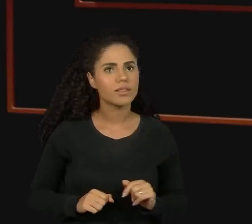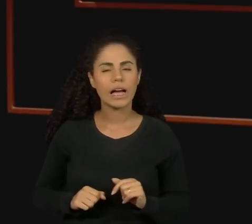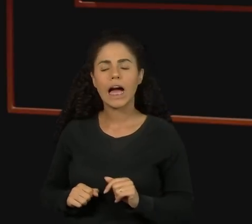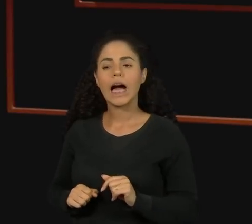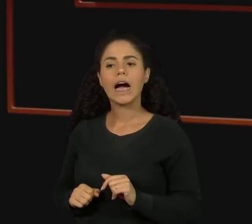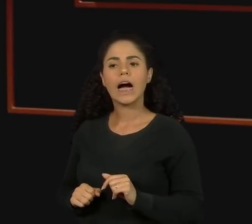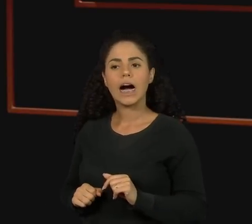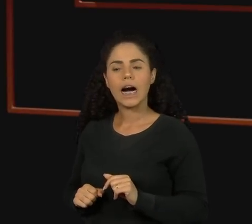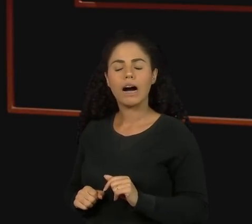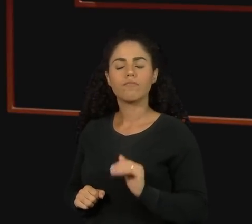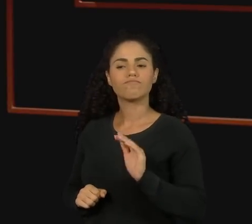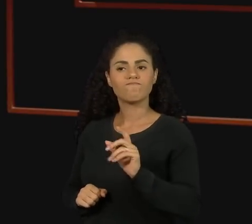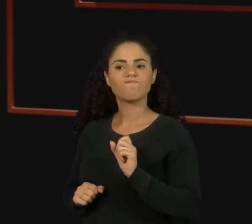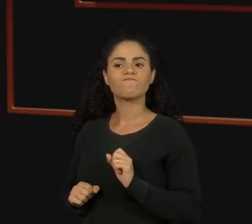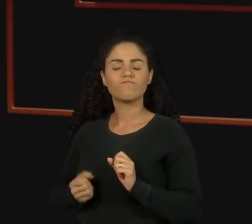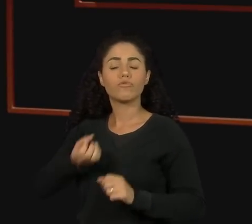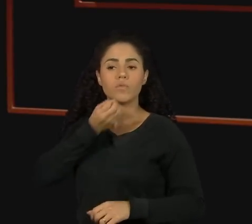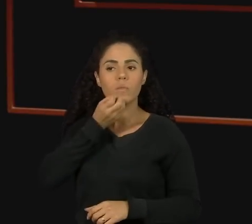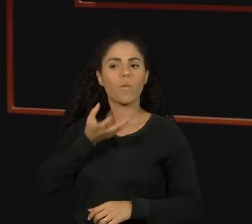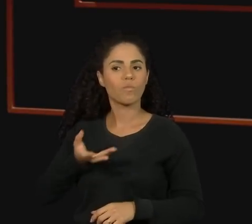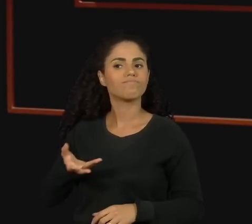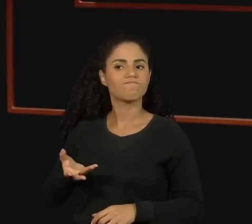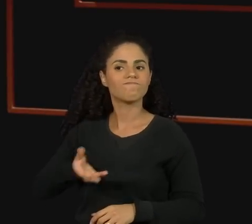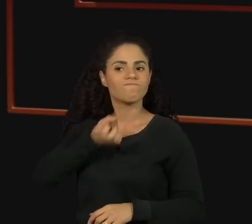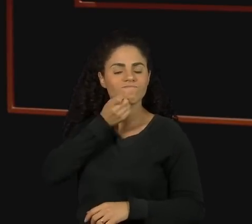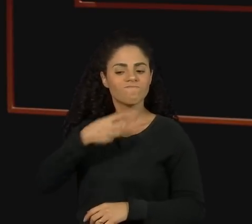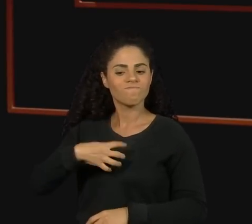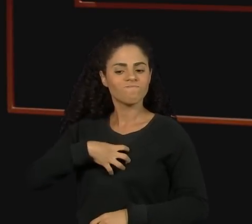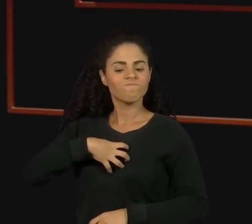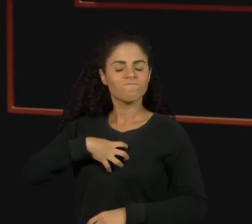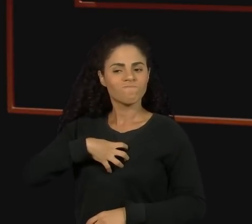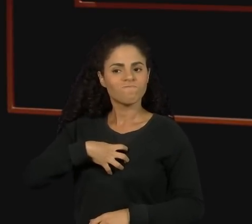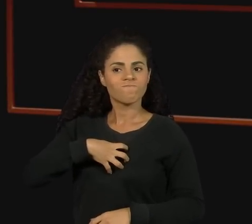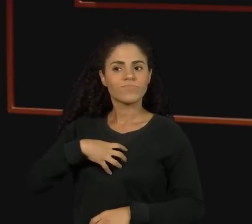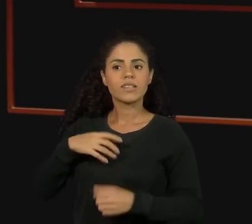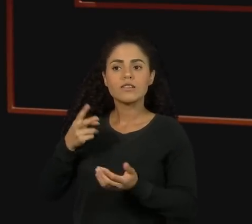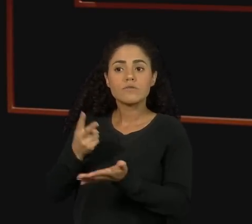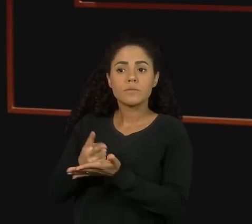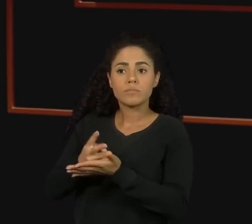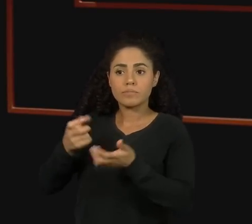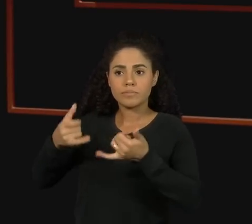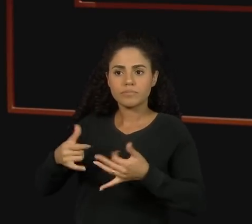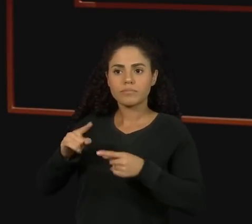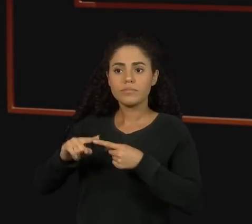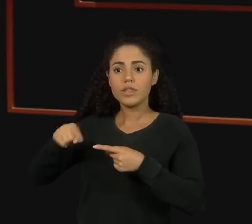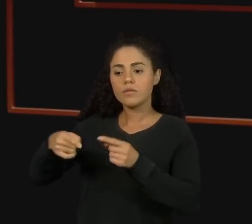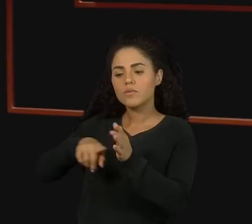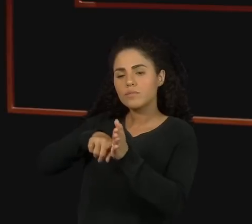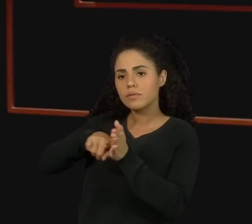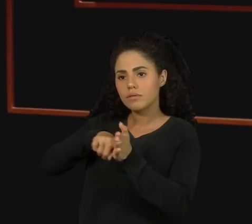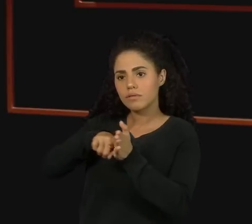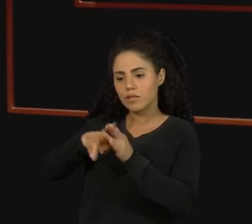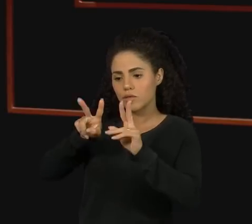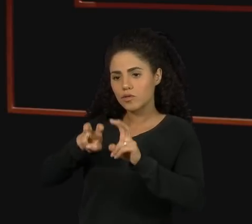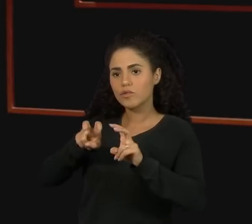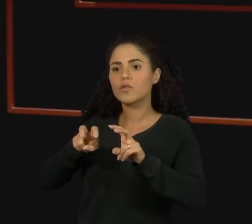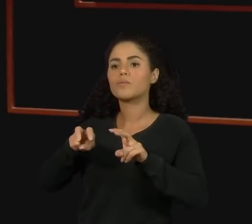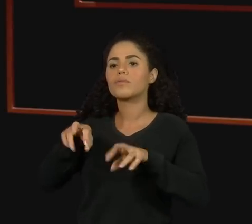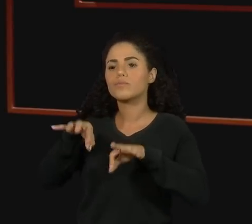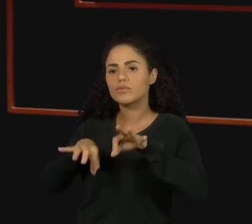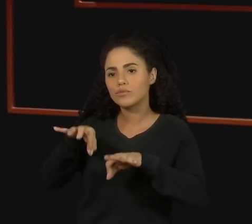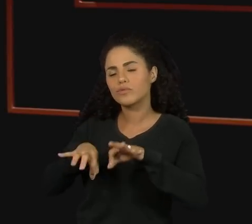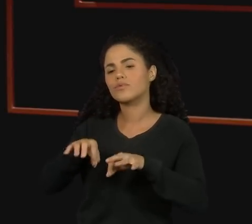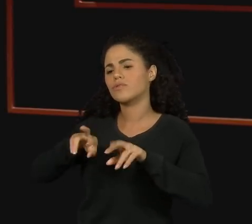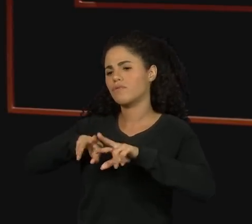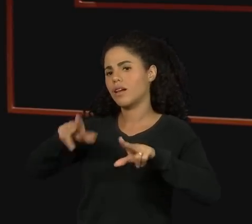Foi tipo reencontro. É a mesma coisa que eu sinto quando eu falava, porque depois eu vou pesquisar a Oficina e vou falar do Zé Celso.